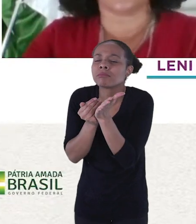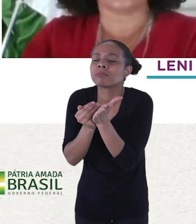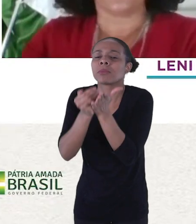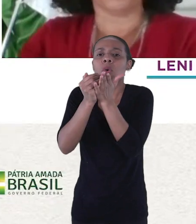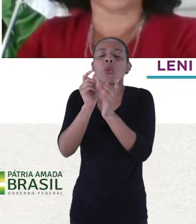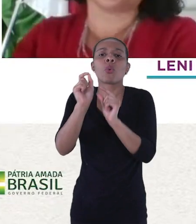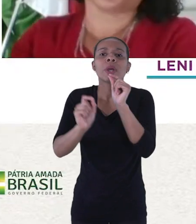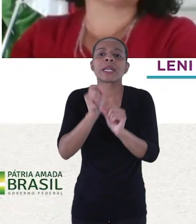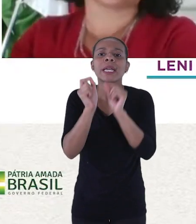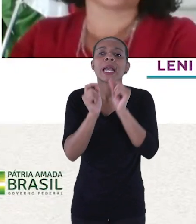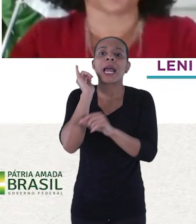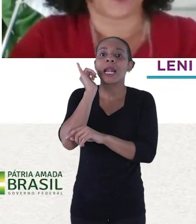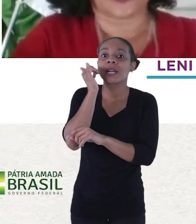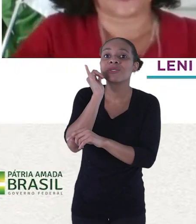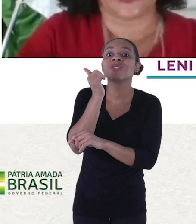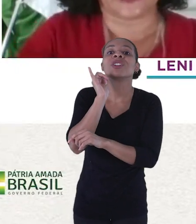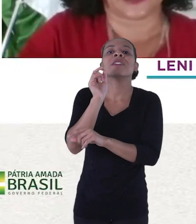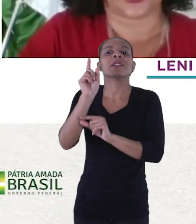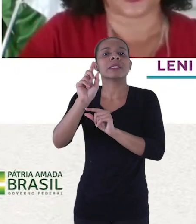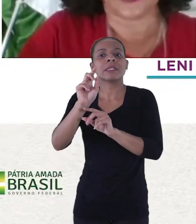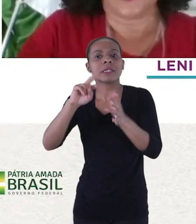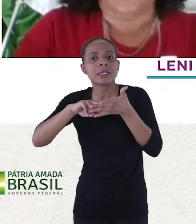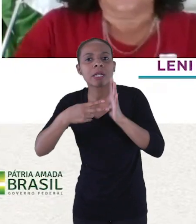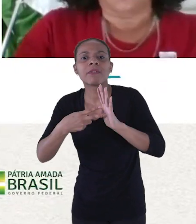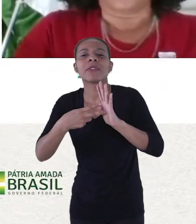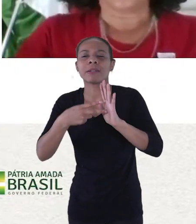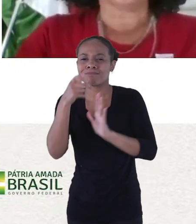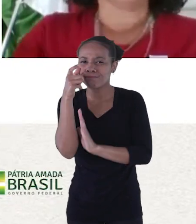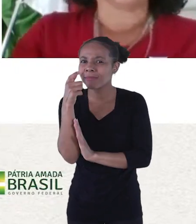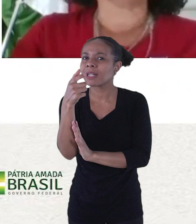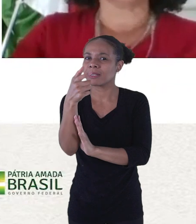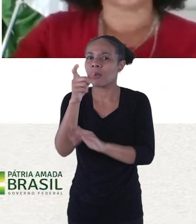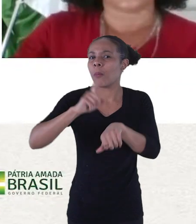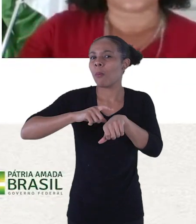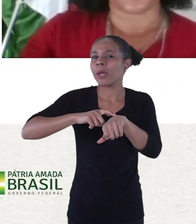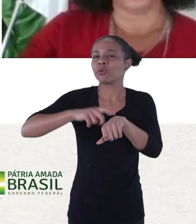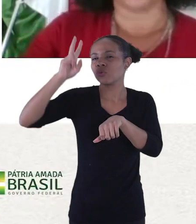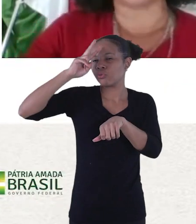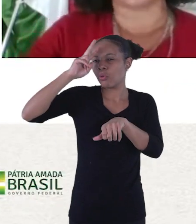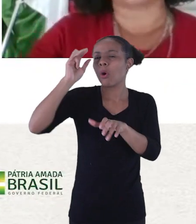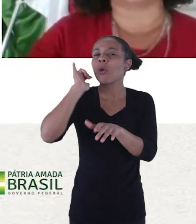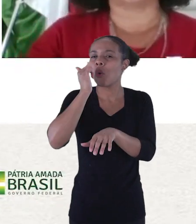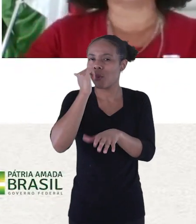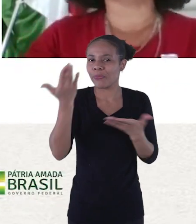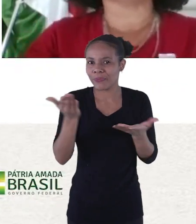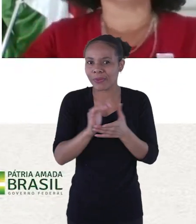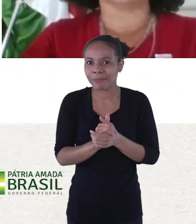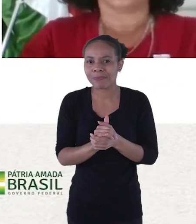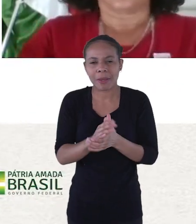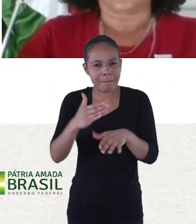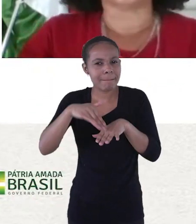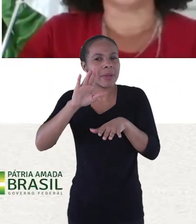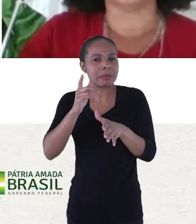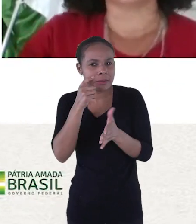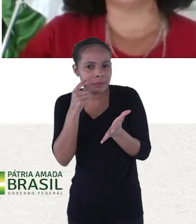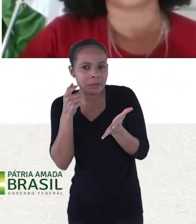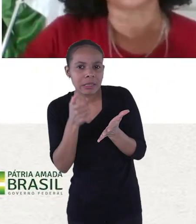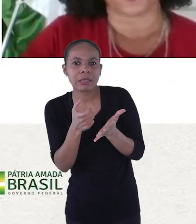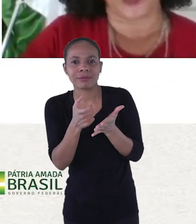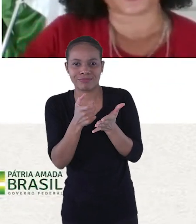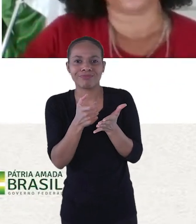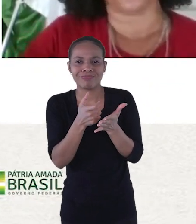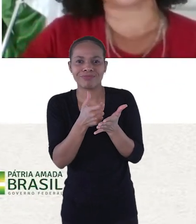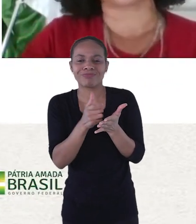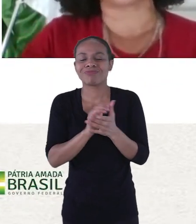a narrativa é um produto de consumo mais interessante. Também, a partir da década de 1970, com as